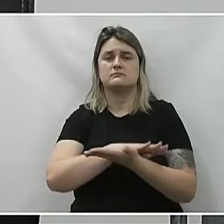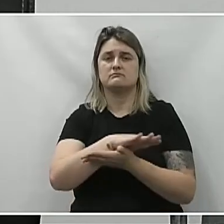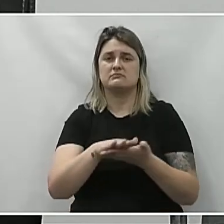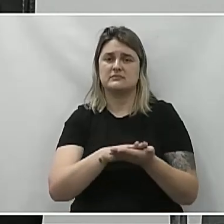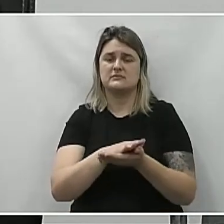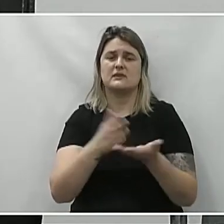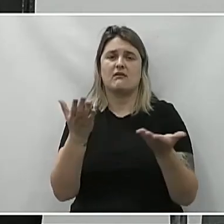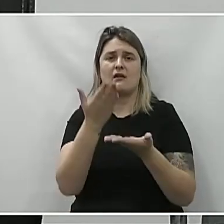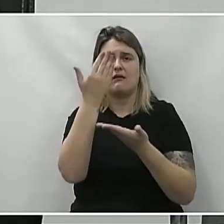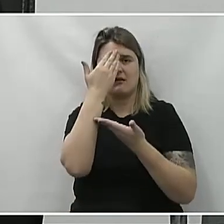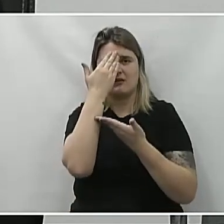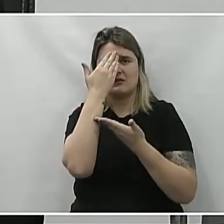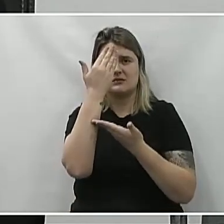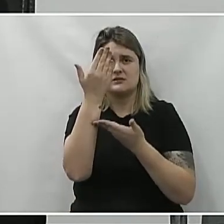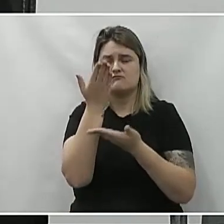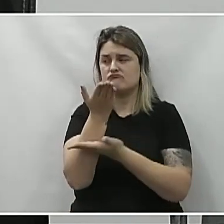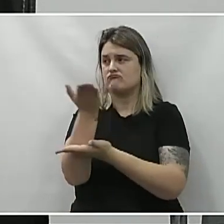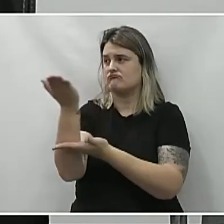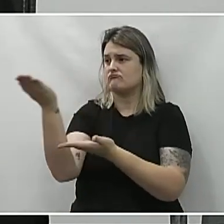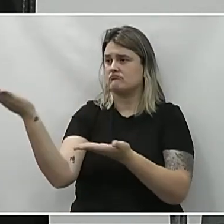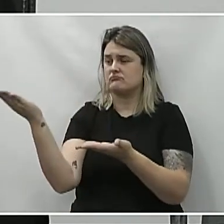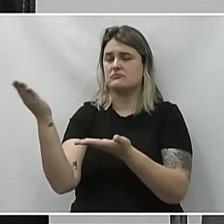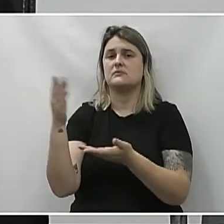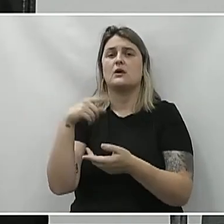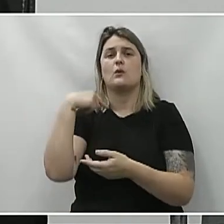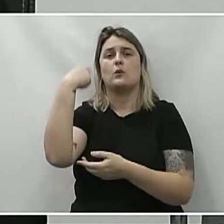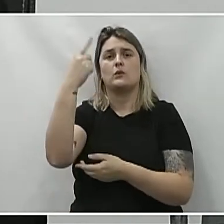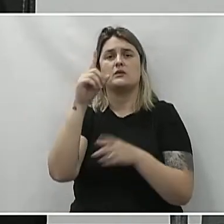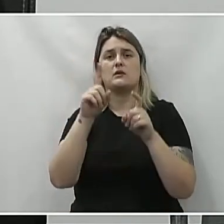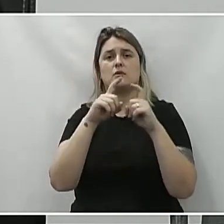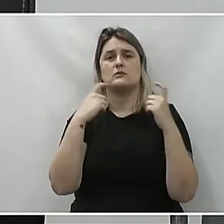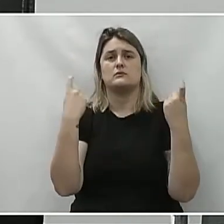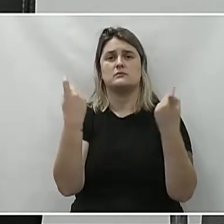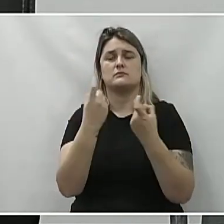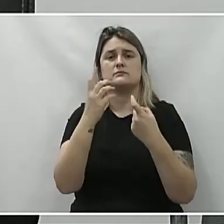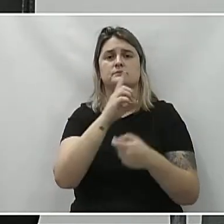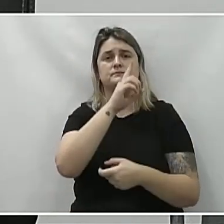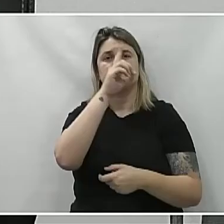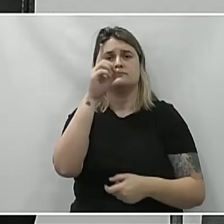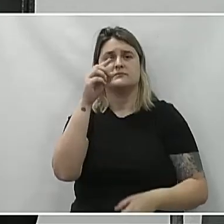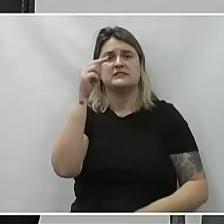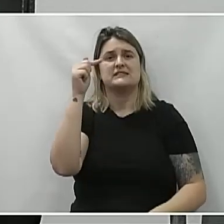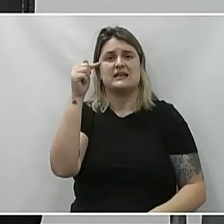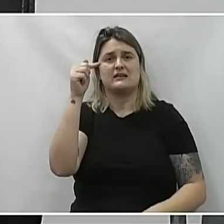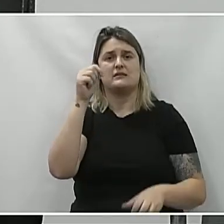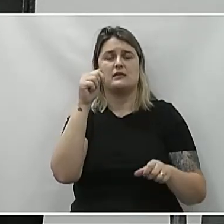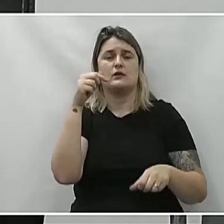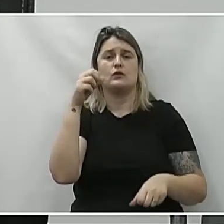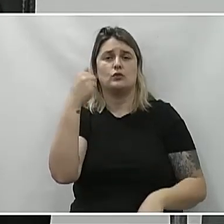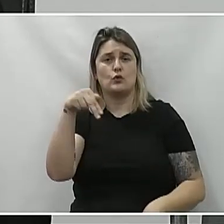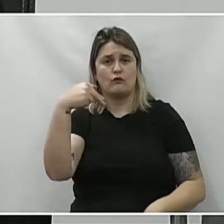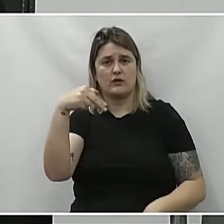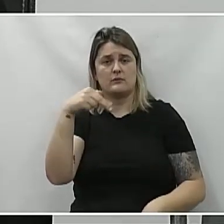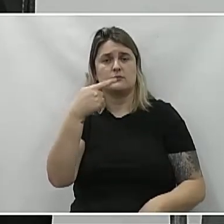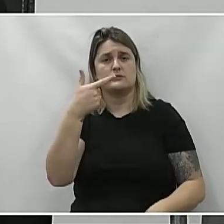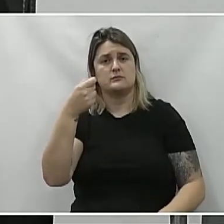mais havendo, agradeço aos senhores vereadores. A nossa próxima reunião ordinária será no dia 7 de novembro de